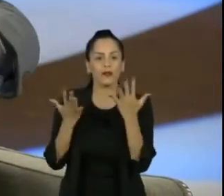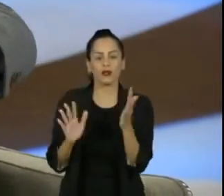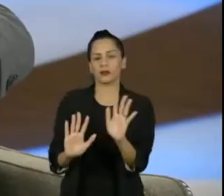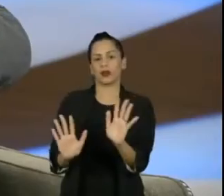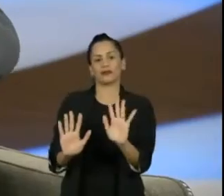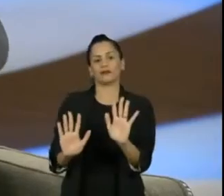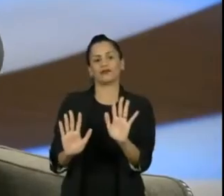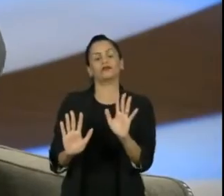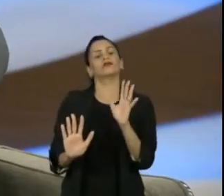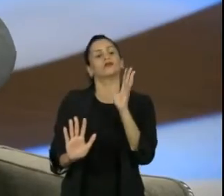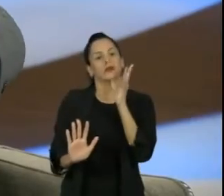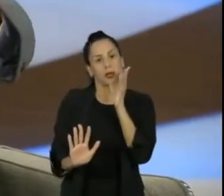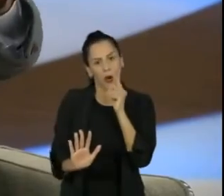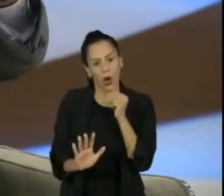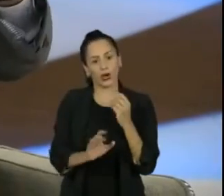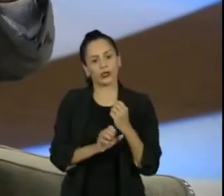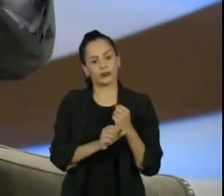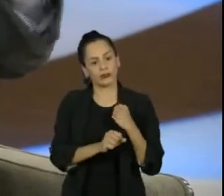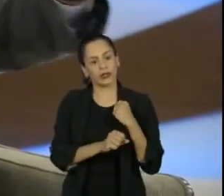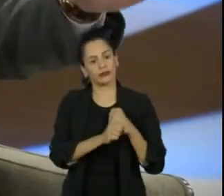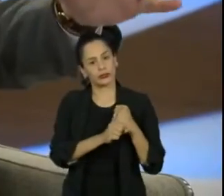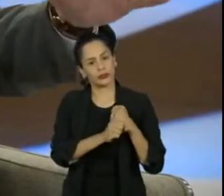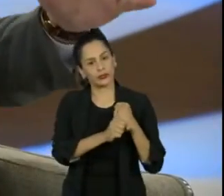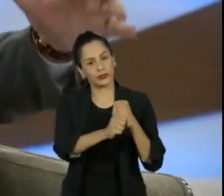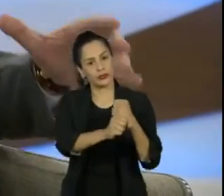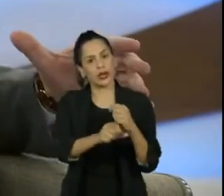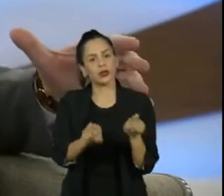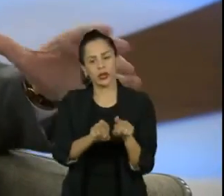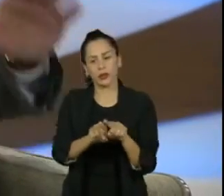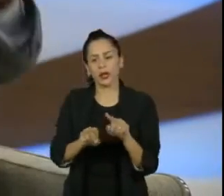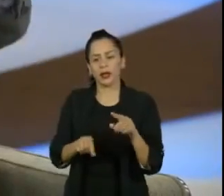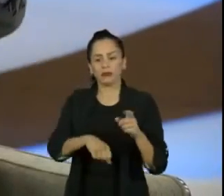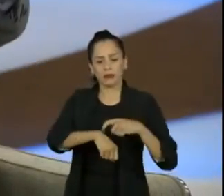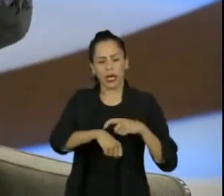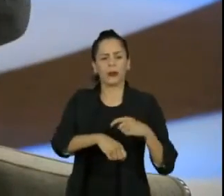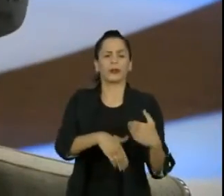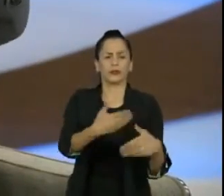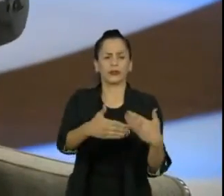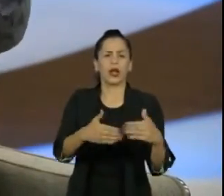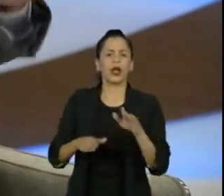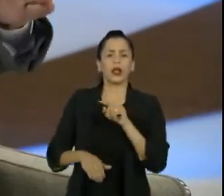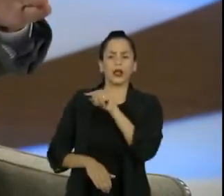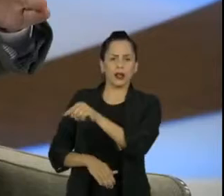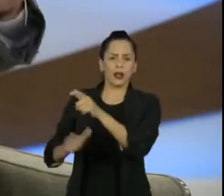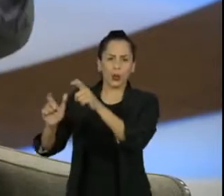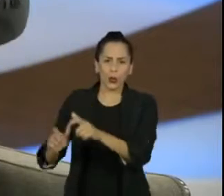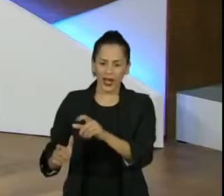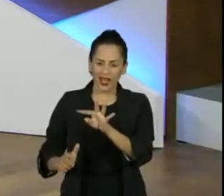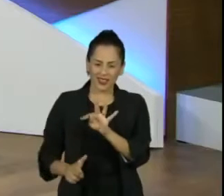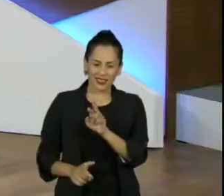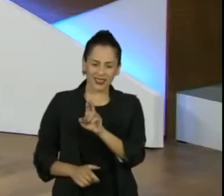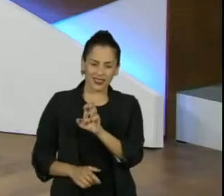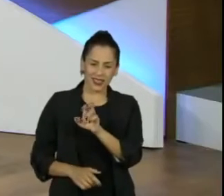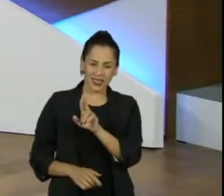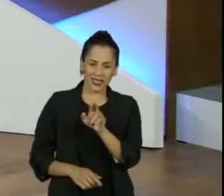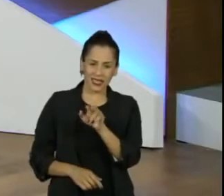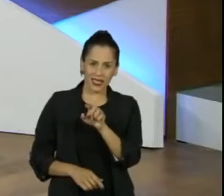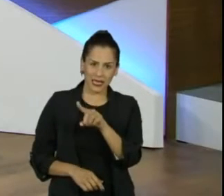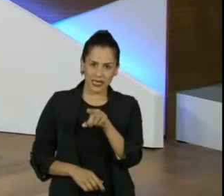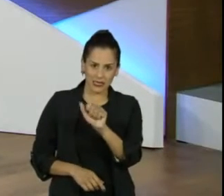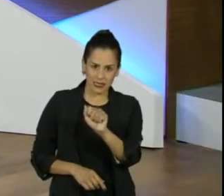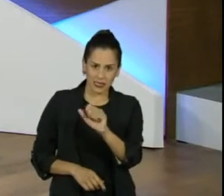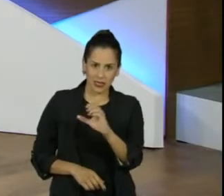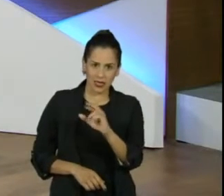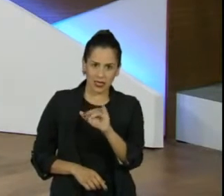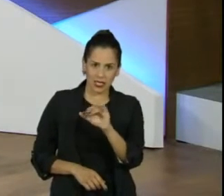Cristina, o Brasil não sabe, mas são córregos abertos em Belo Horizonte, é um problema de contagem, que inclusive assinou com o governo